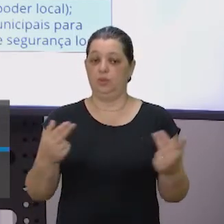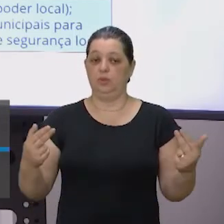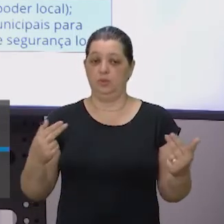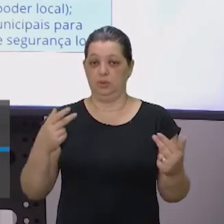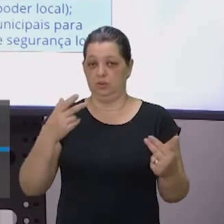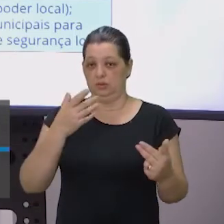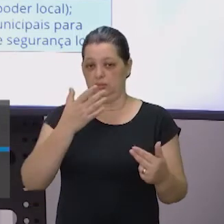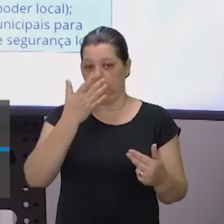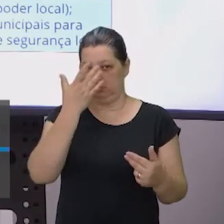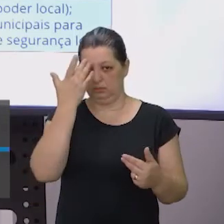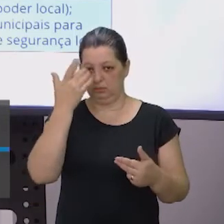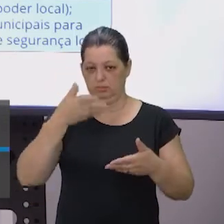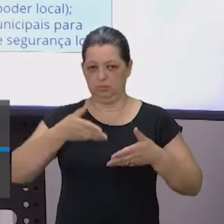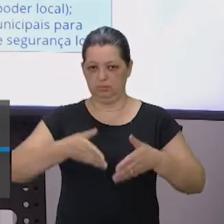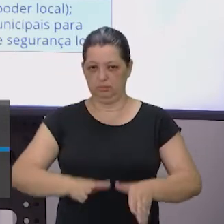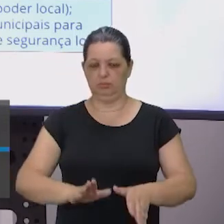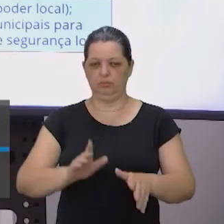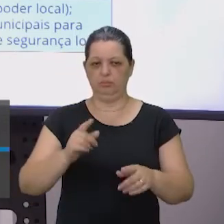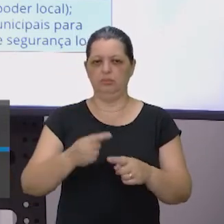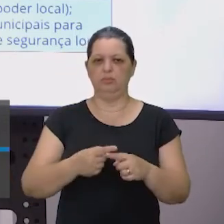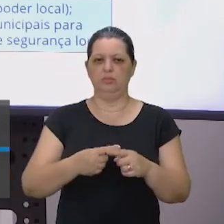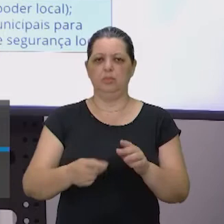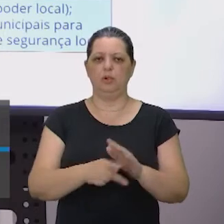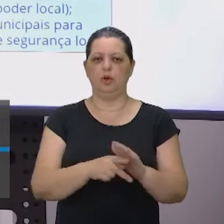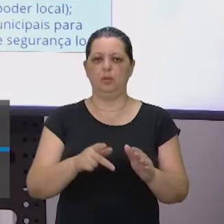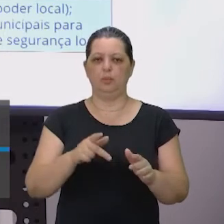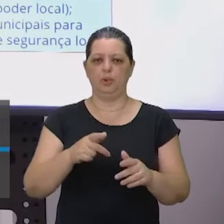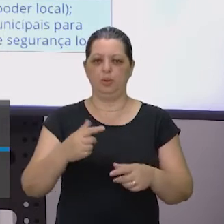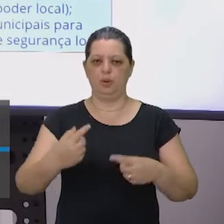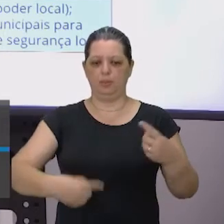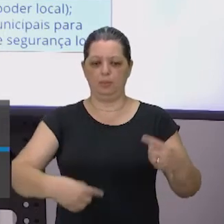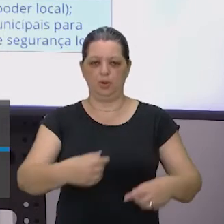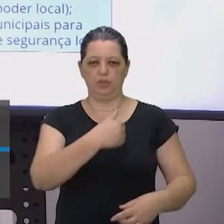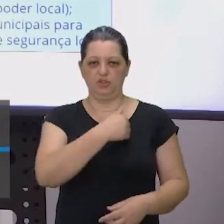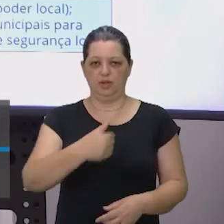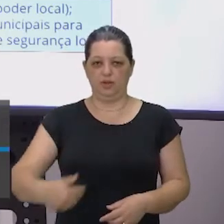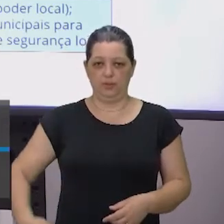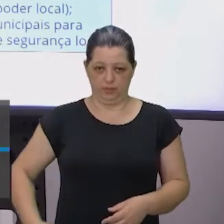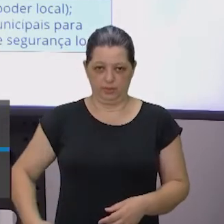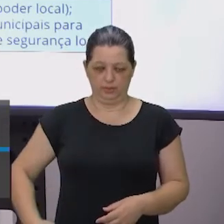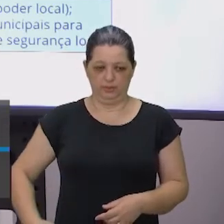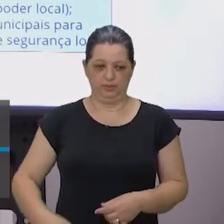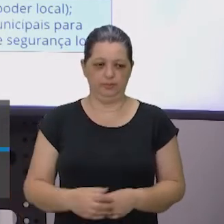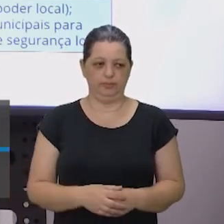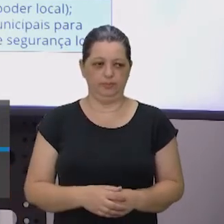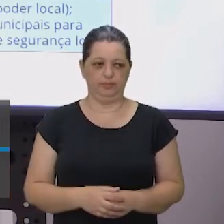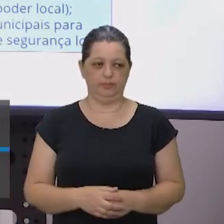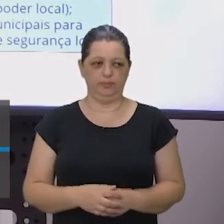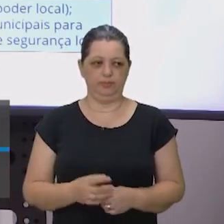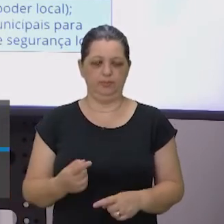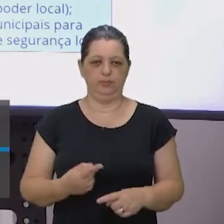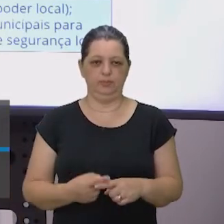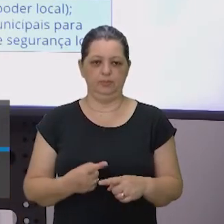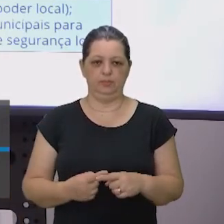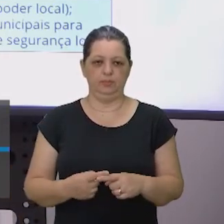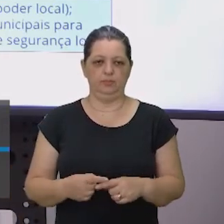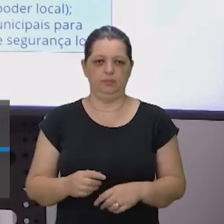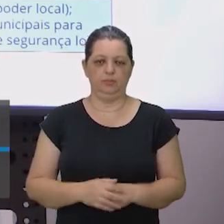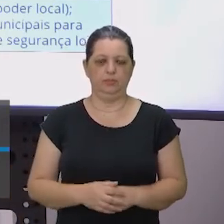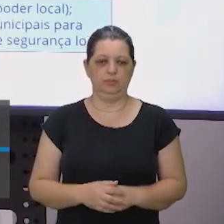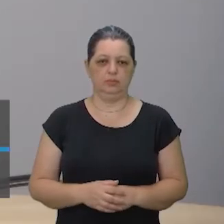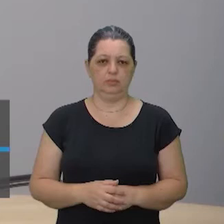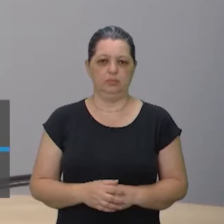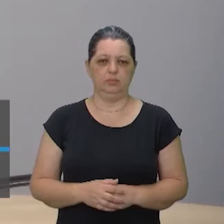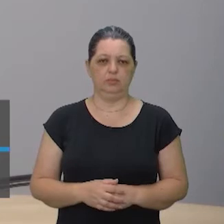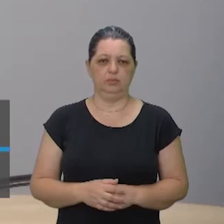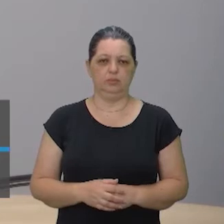os crioulos, podiam ser, eram vereadores. Aham. Tá? Agora, alcaide, já viu esse nome, alcaide?